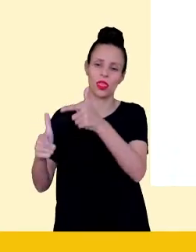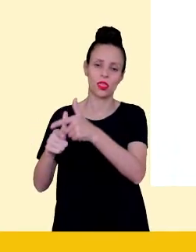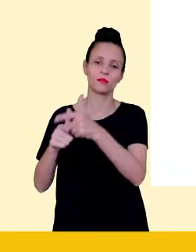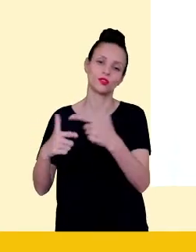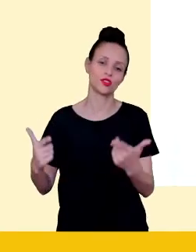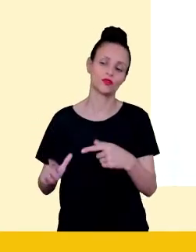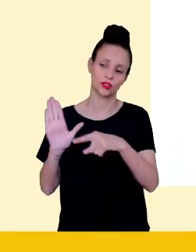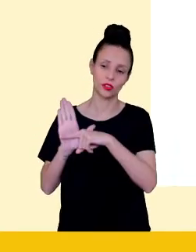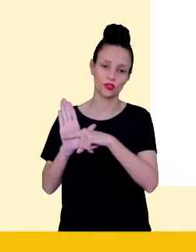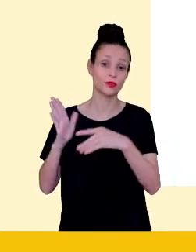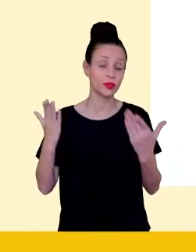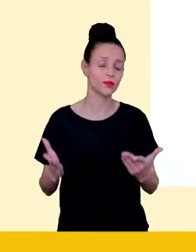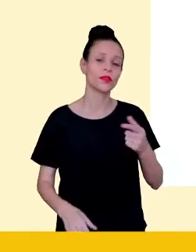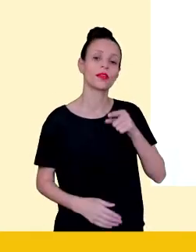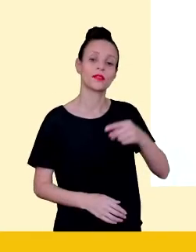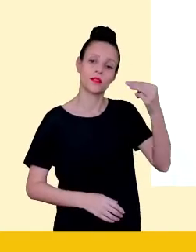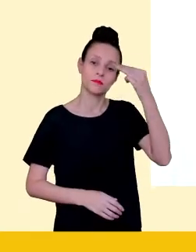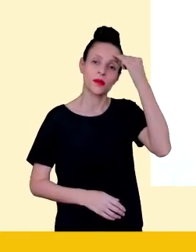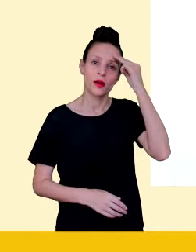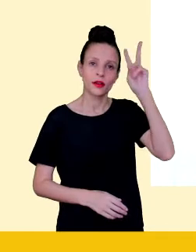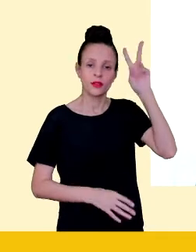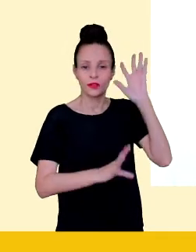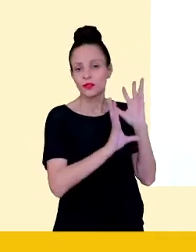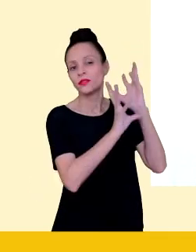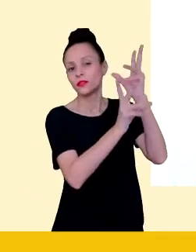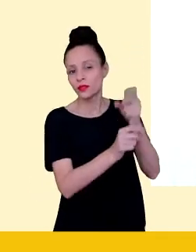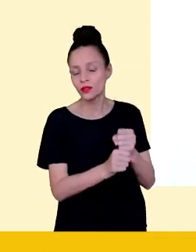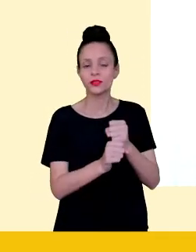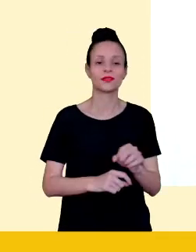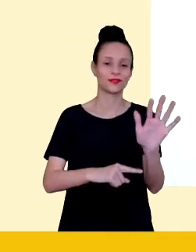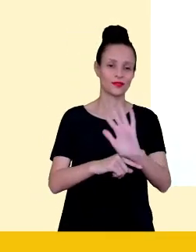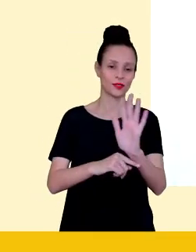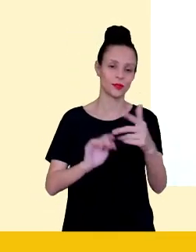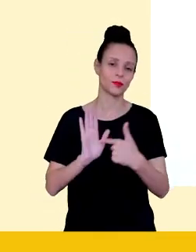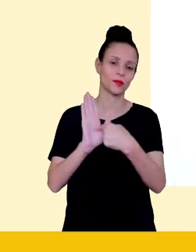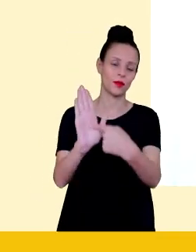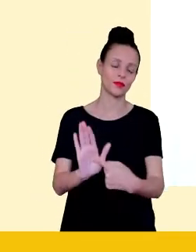assim, meio que tem positivo e negativo, né? E aí essa memória